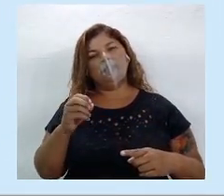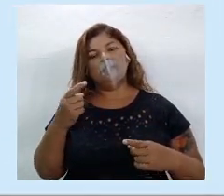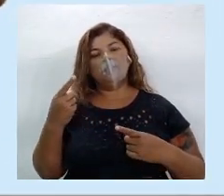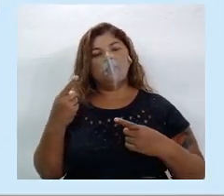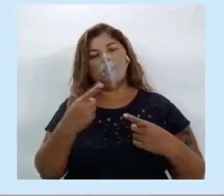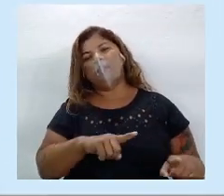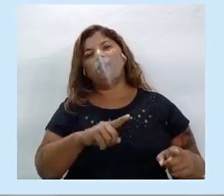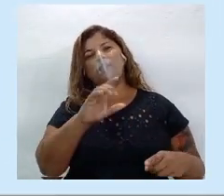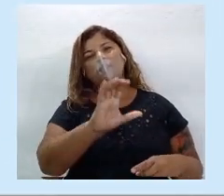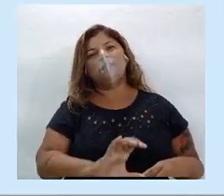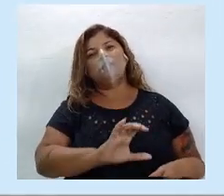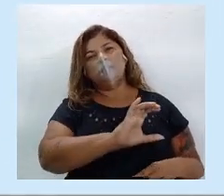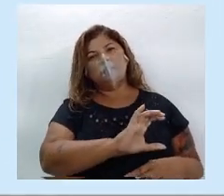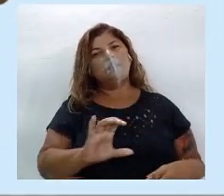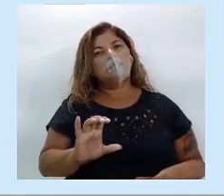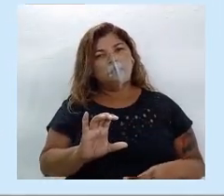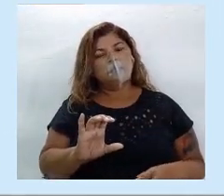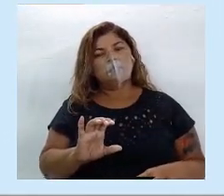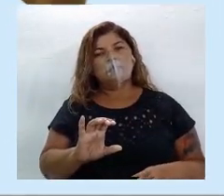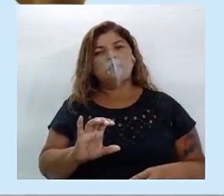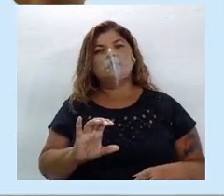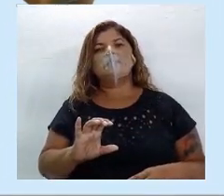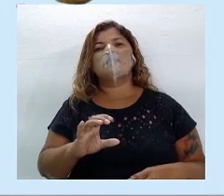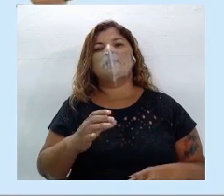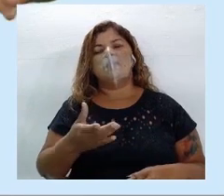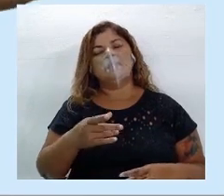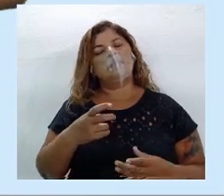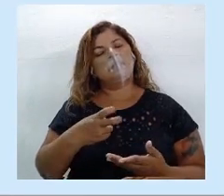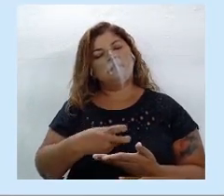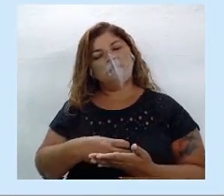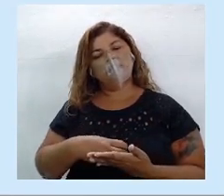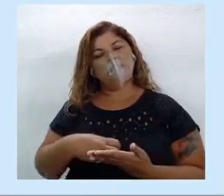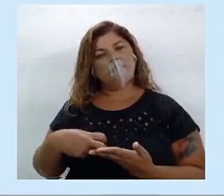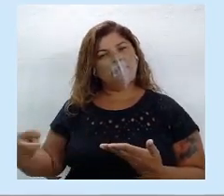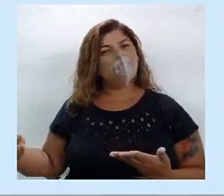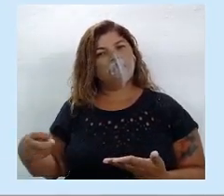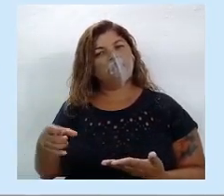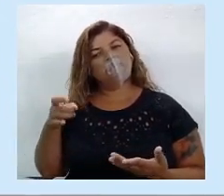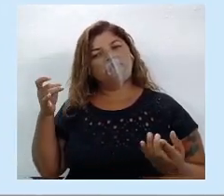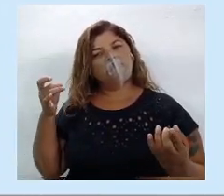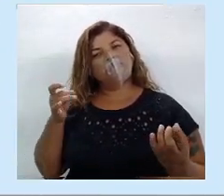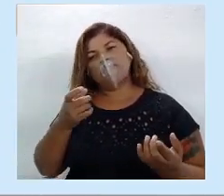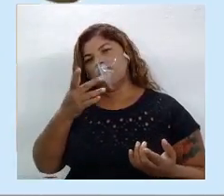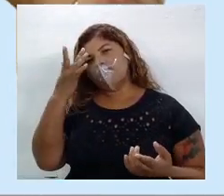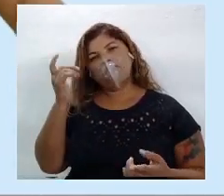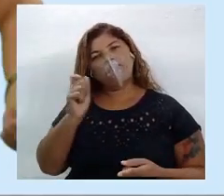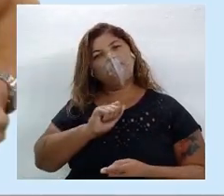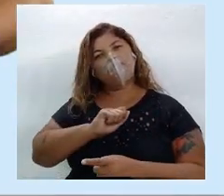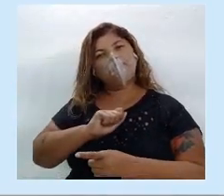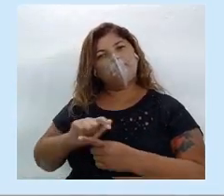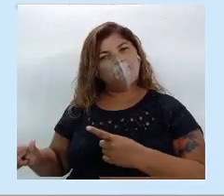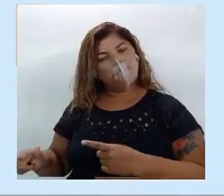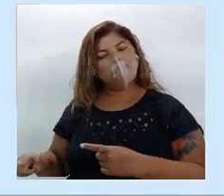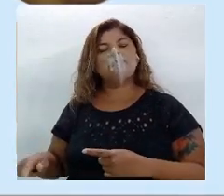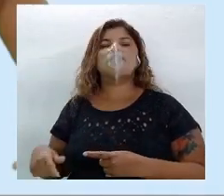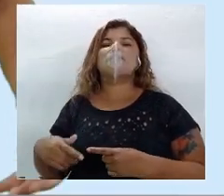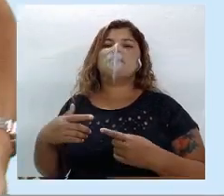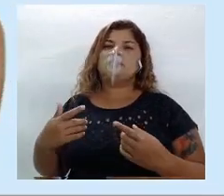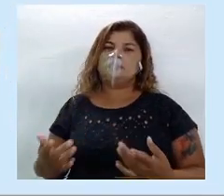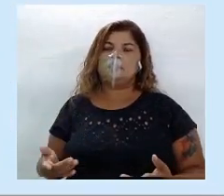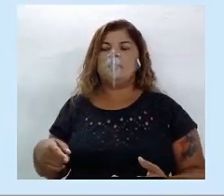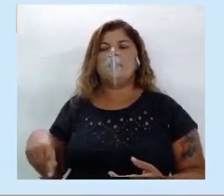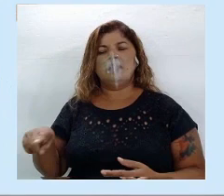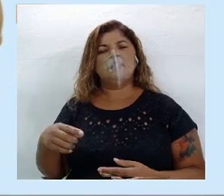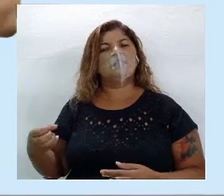do catolicismo. Então, veja só que ele sai da igreja e com esses princípios, dotados, aliás,